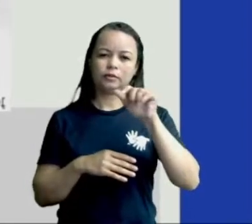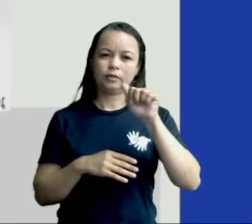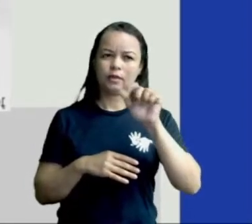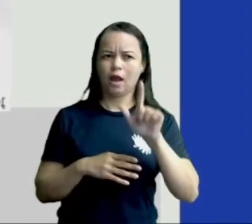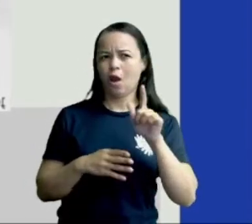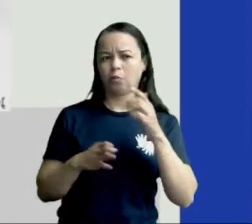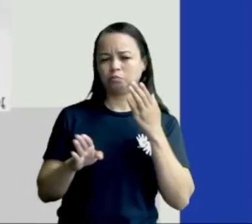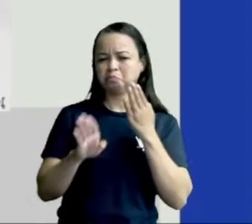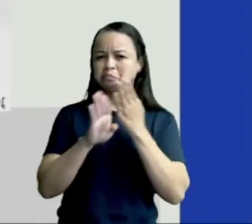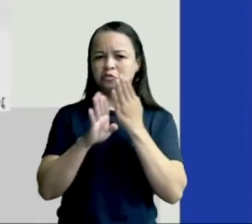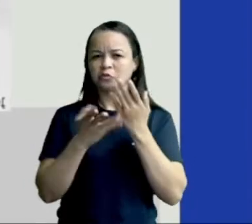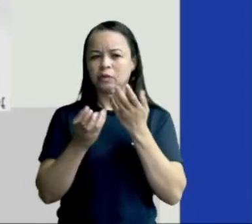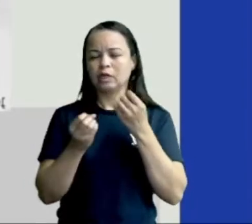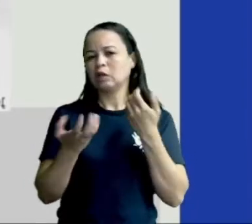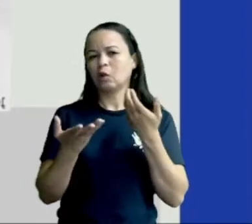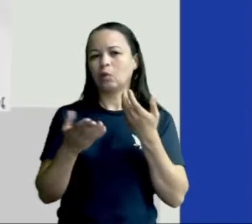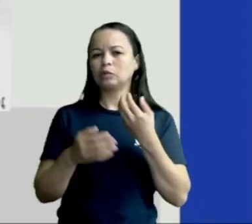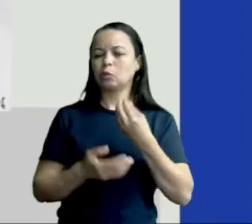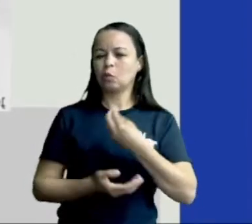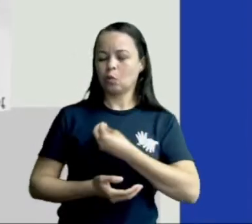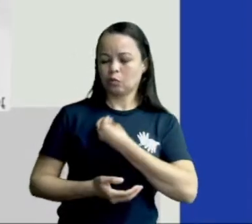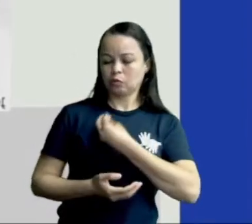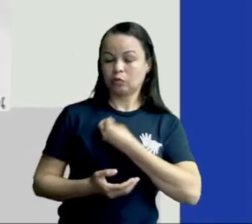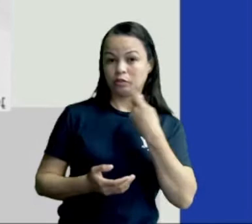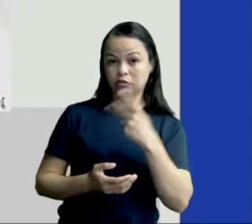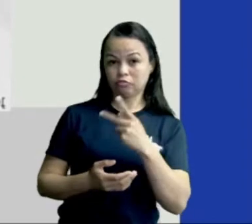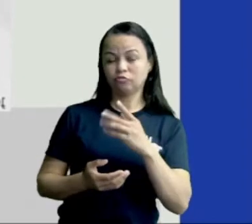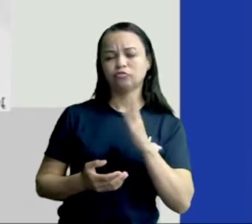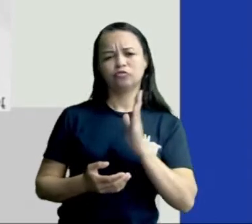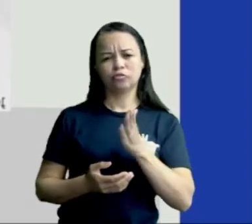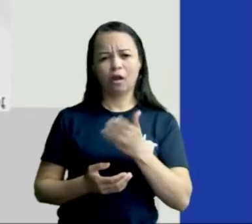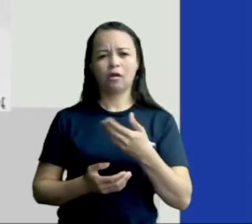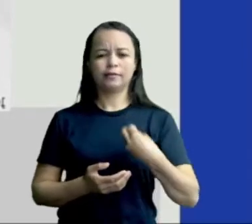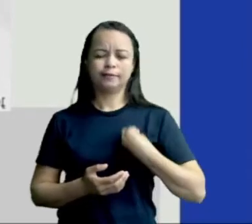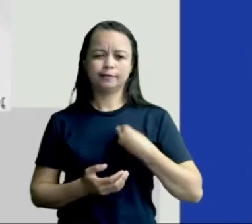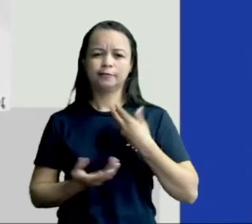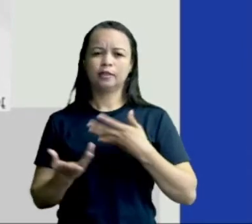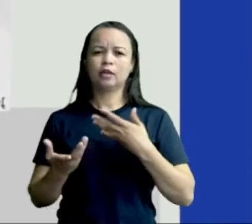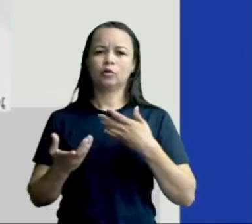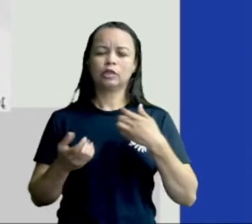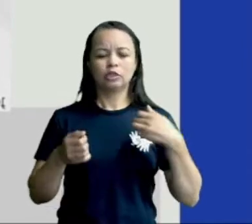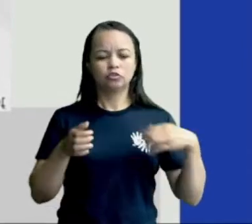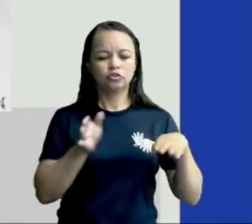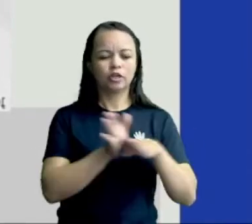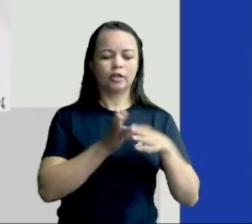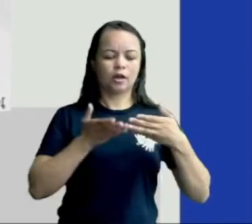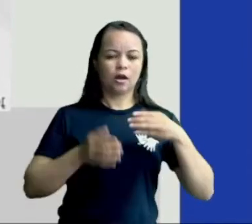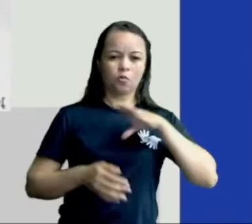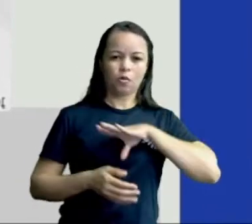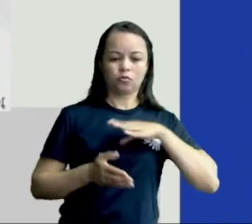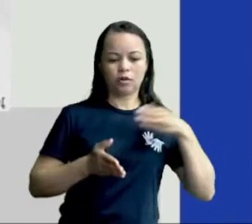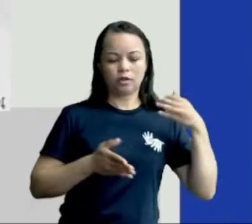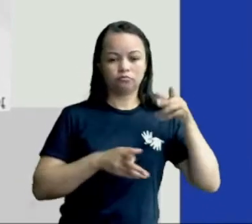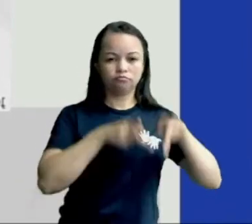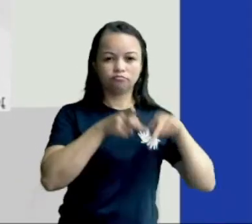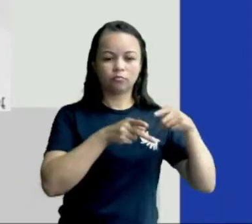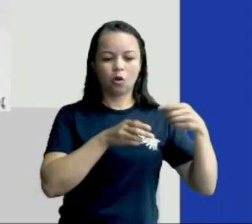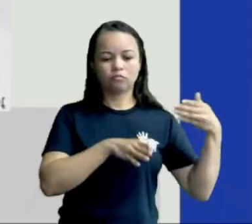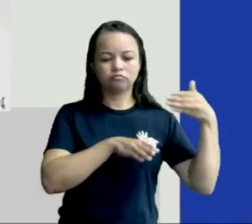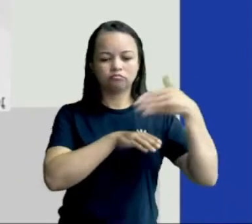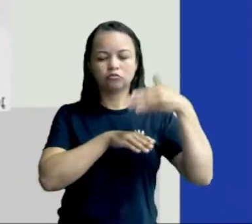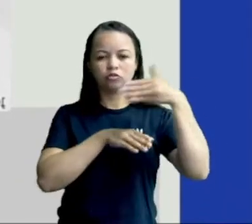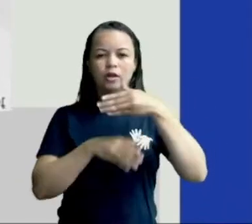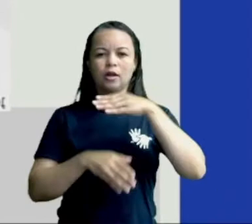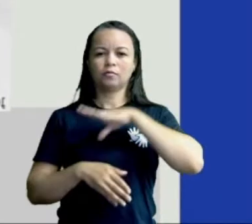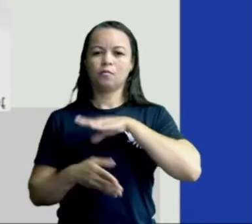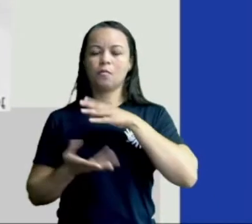não descobriram, o Brasil já existia, né? Quando eles chegaram na nossa terra, eles começaram a colonizar o povo que morava aqui. Quem é